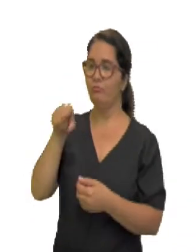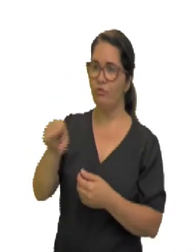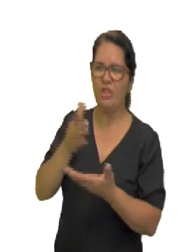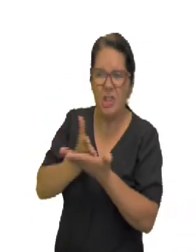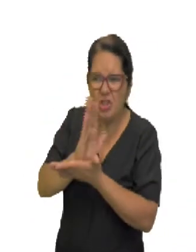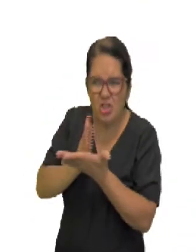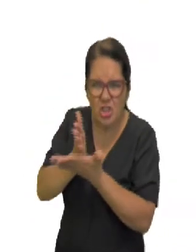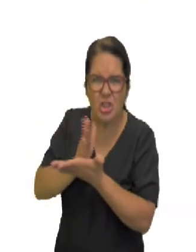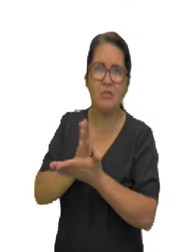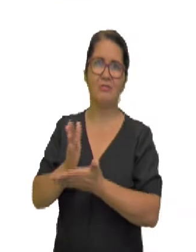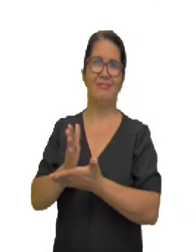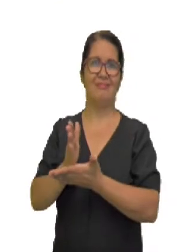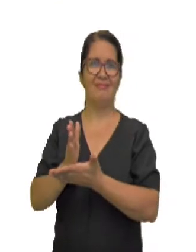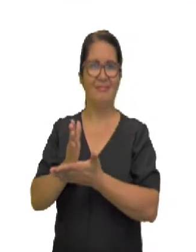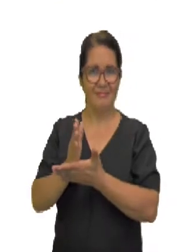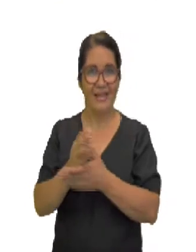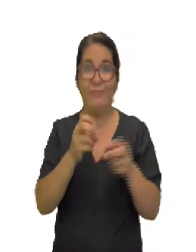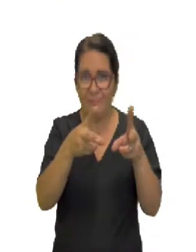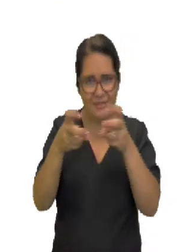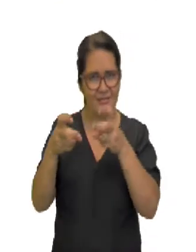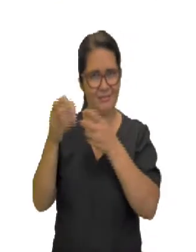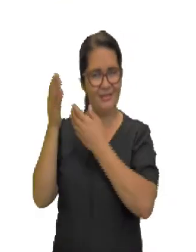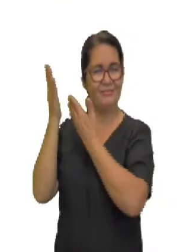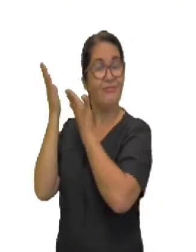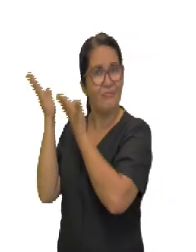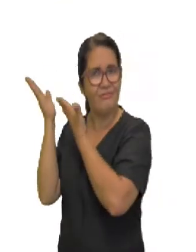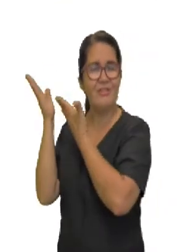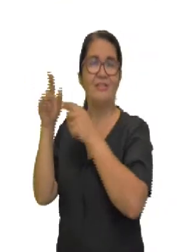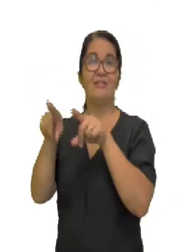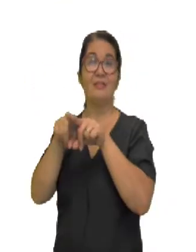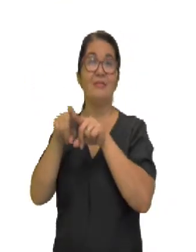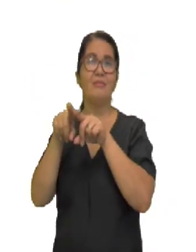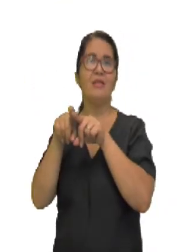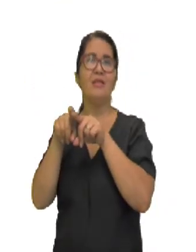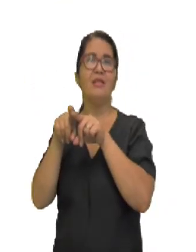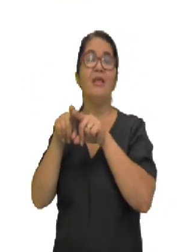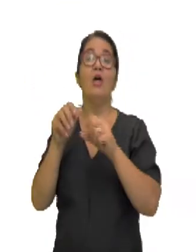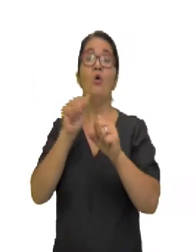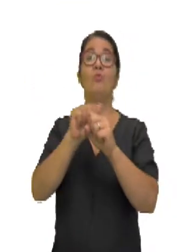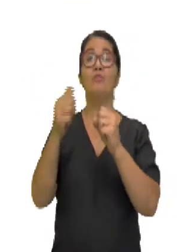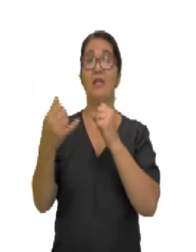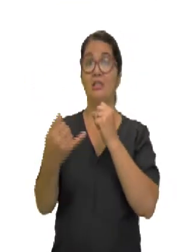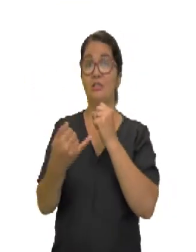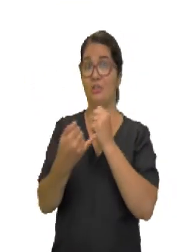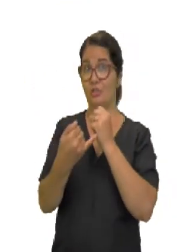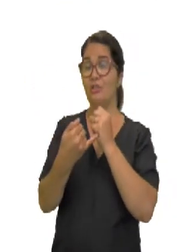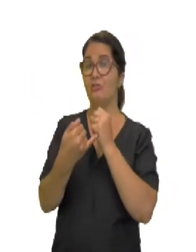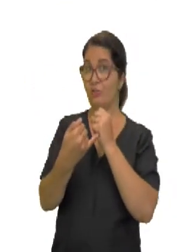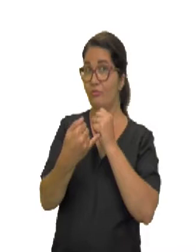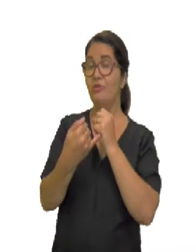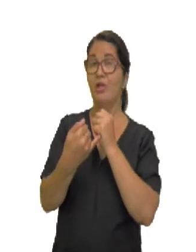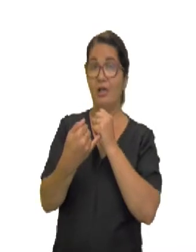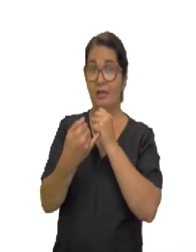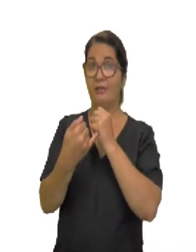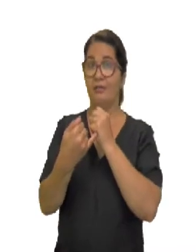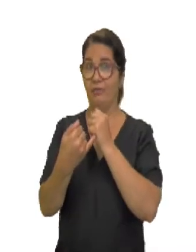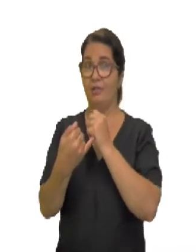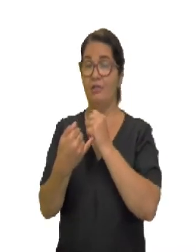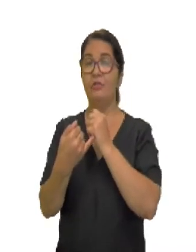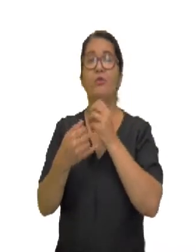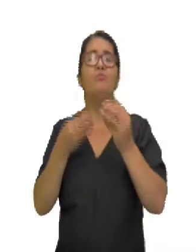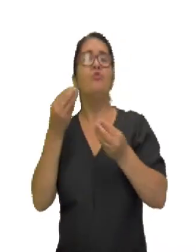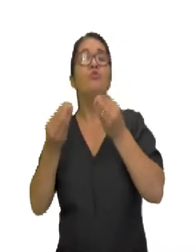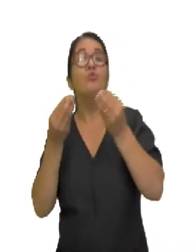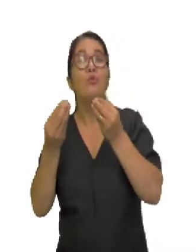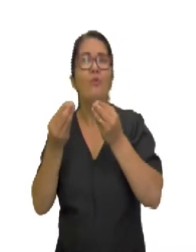Bem, vamos prosseguir então e continuar. Nós falamos aqui agora sobre os adjetivos na forma